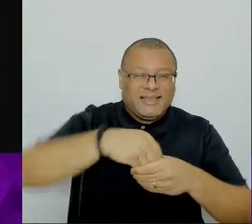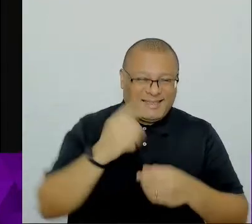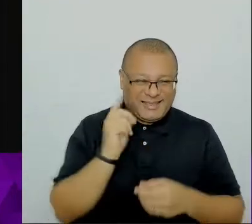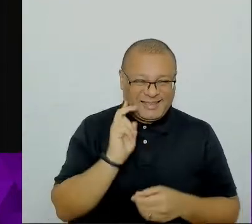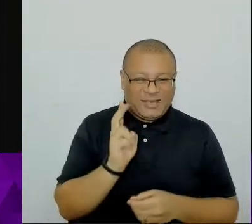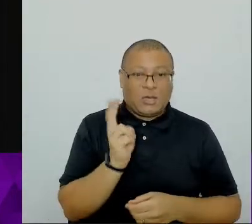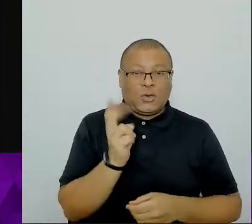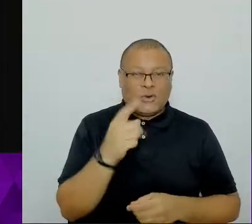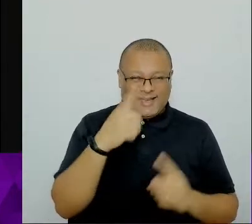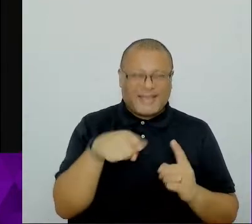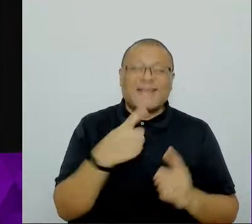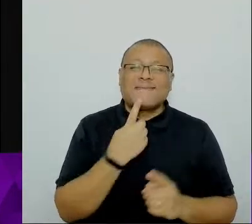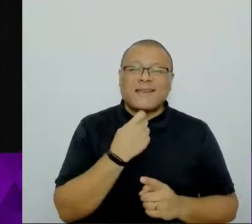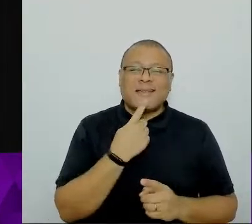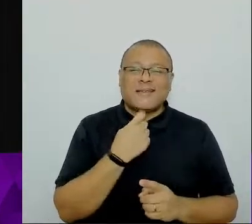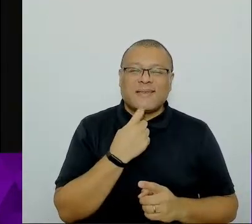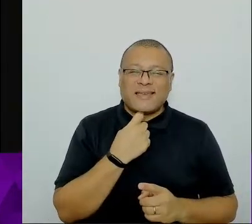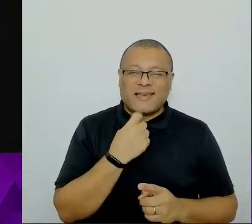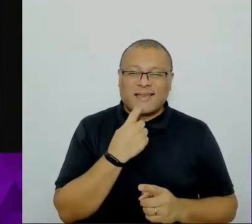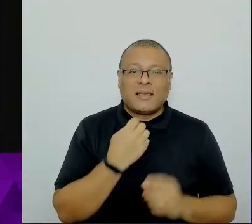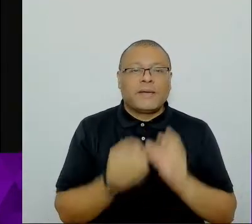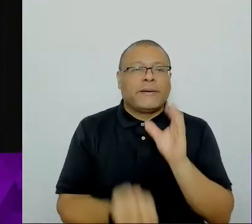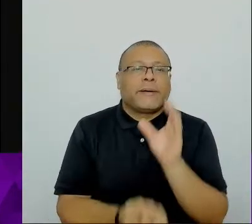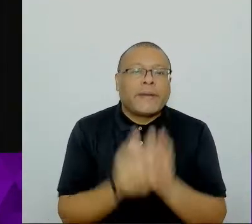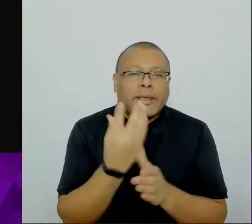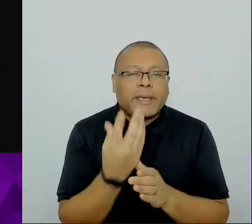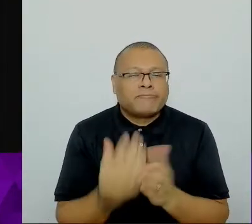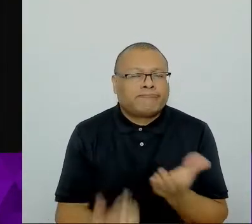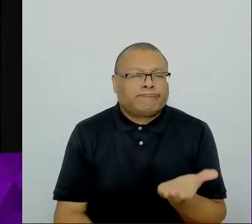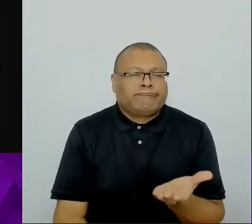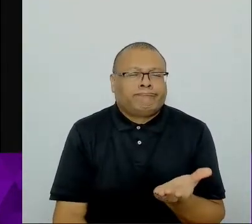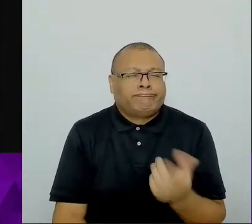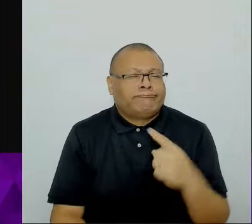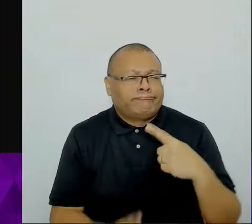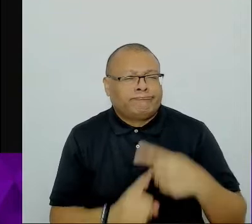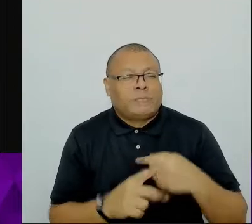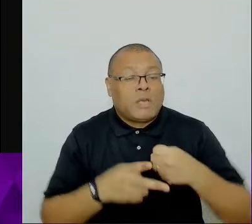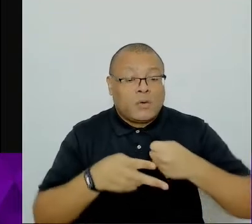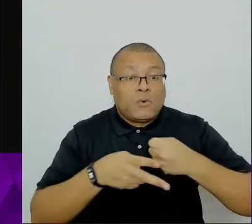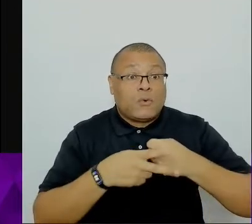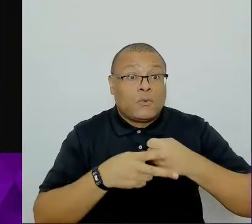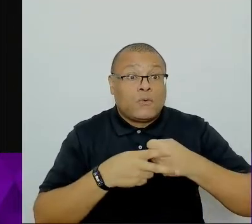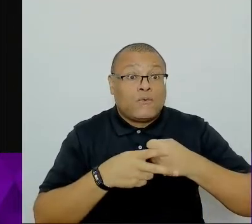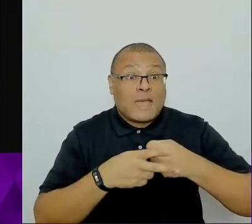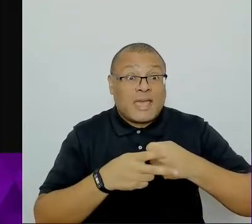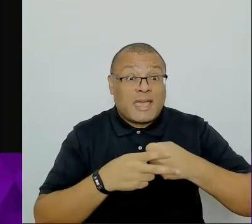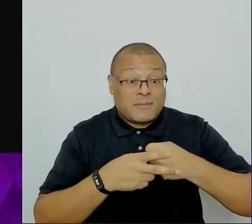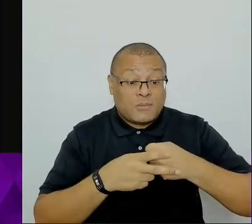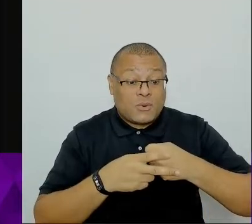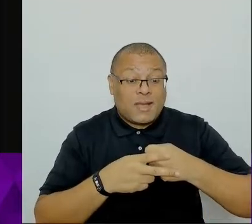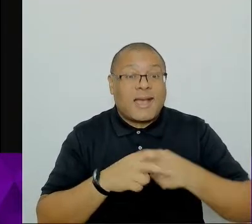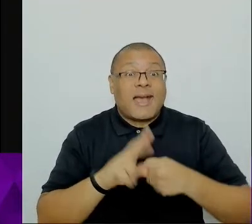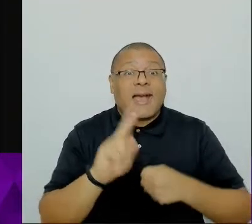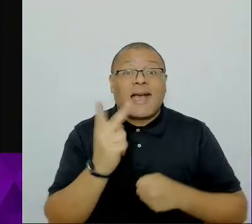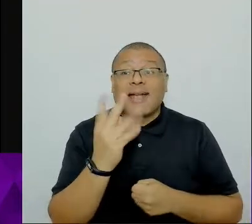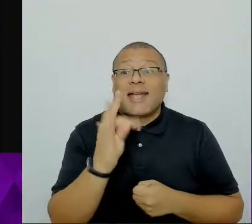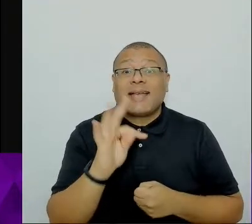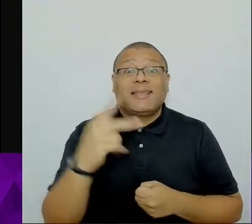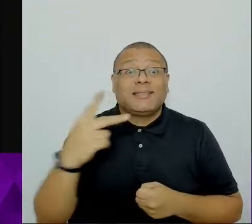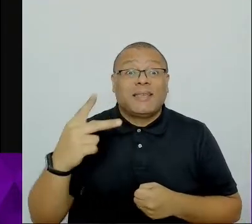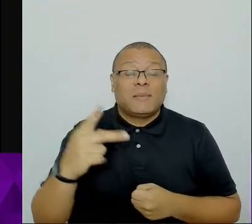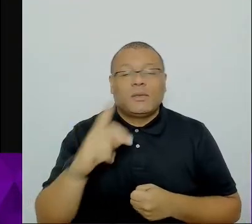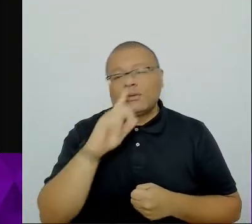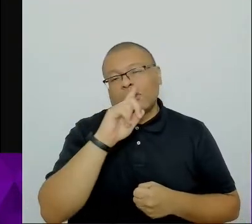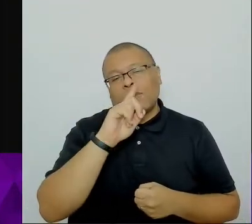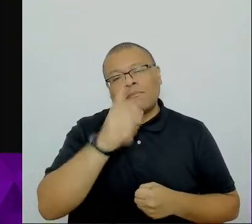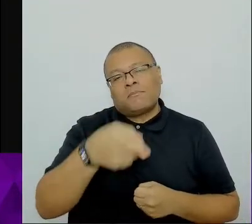médicos, barra ID, barra criar. Por que eu não indico? Porque o verbo HTTP, ele é semântico. Ele já indica ação. Você não